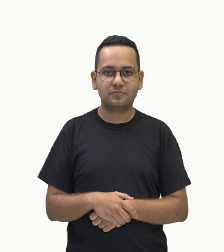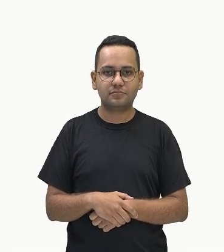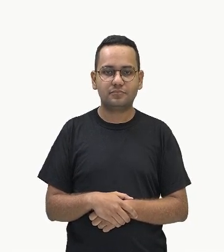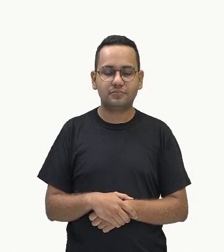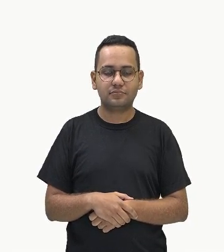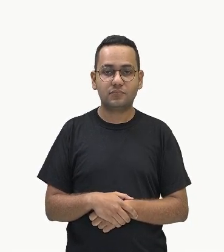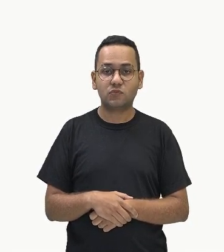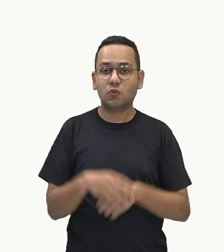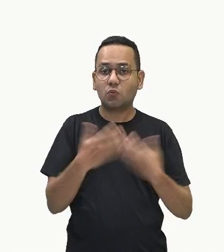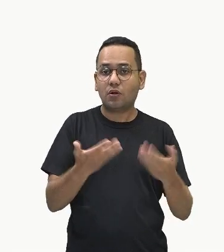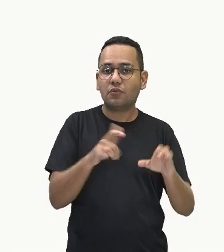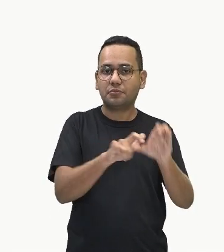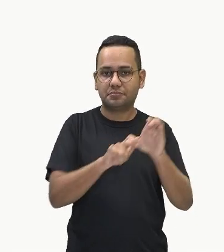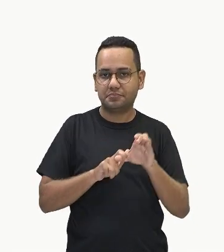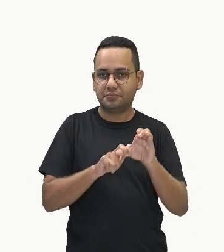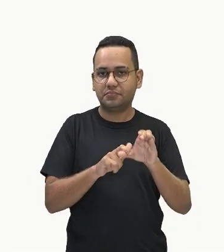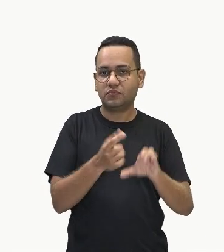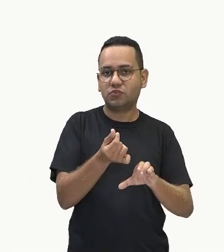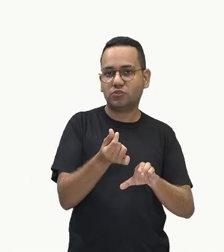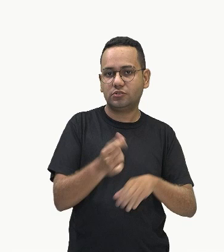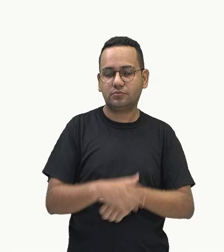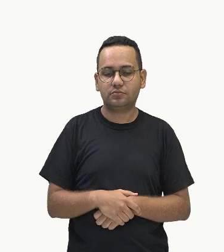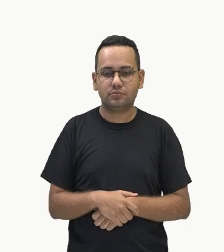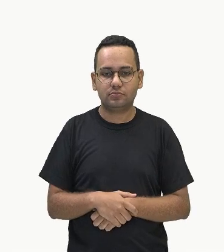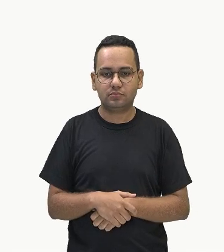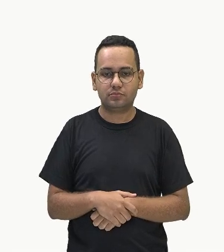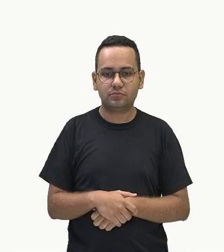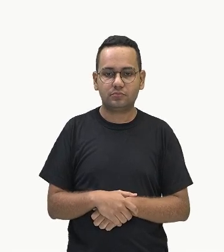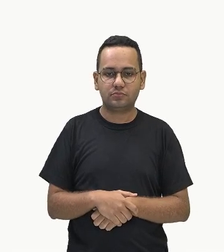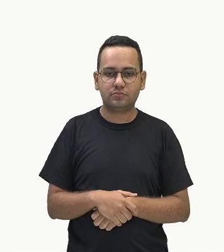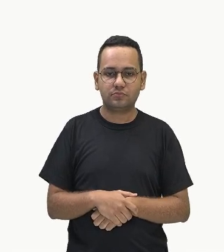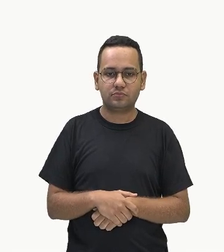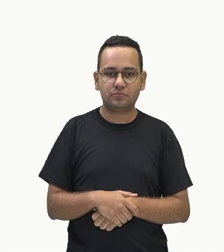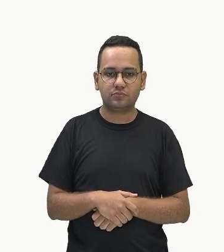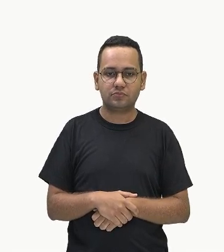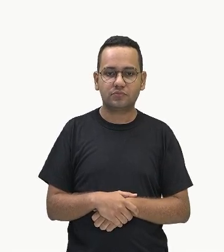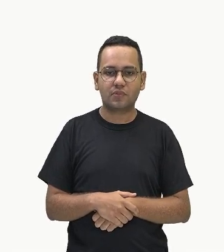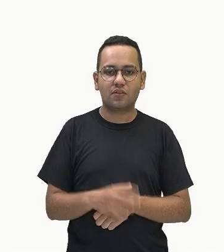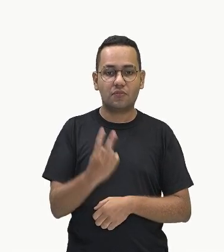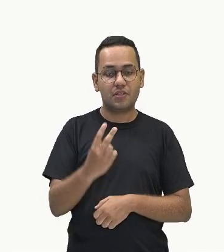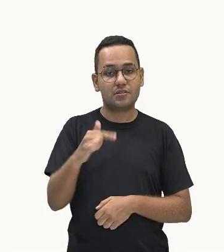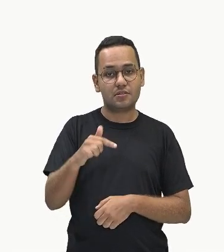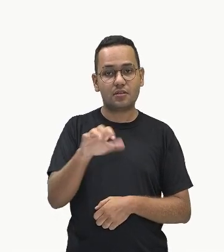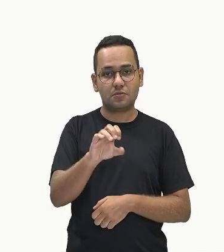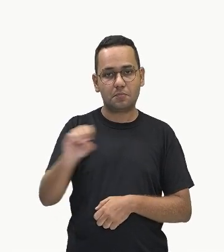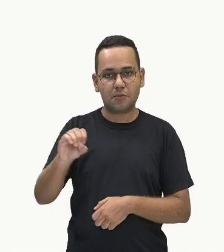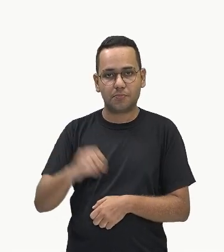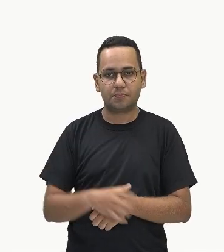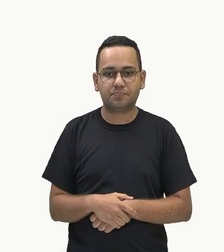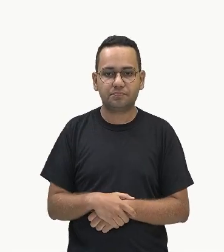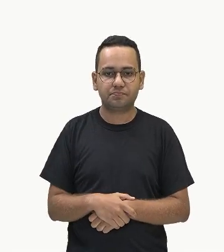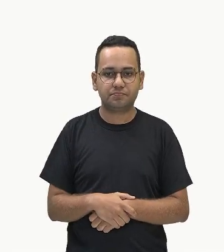emprestou para ele? O banco emprestou para ele apenas 27 mil, tá bom?